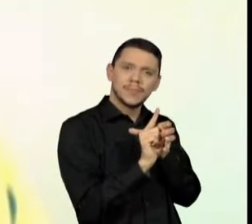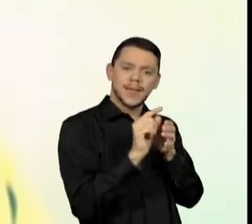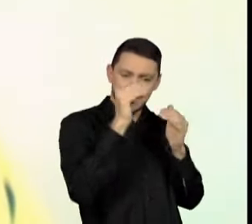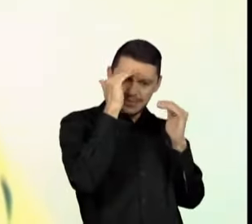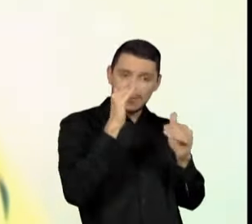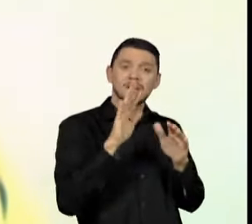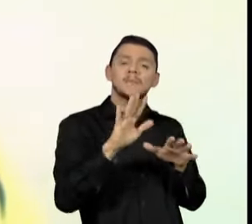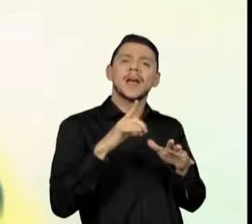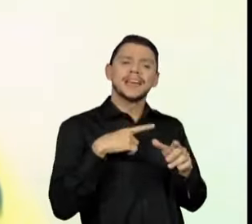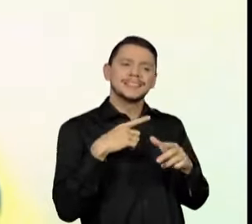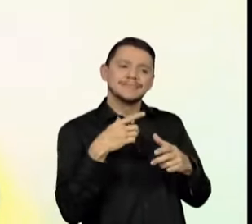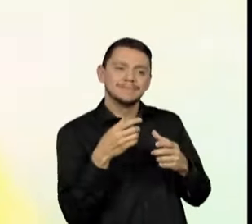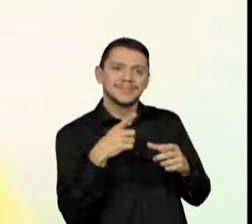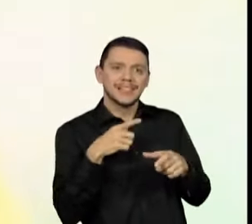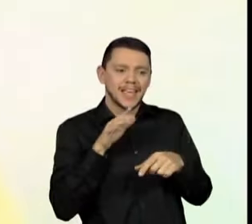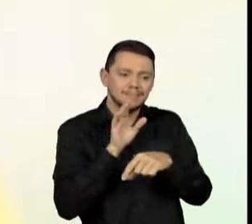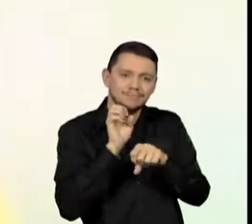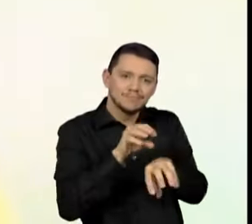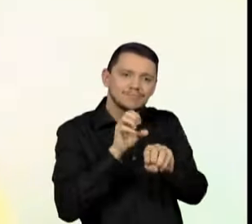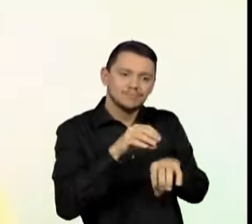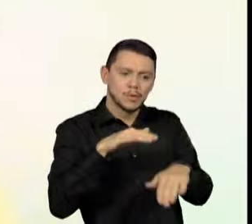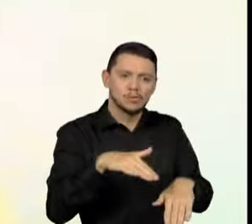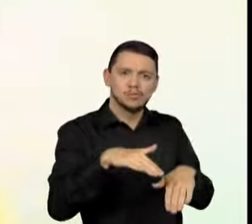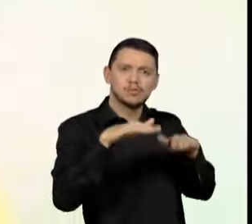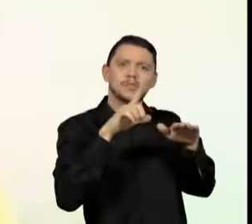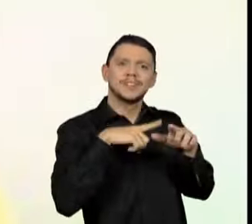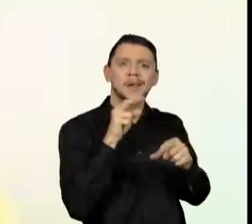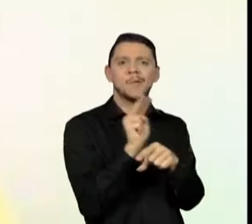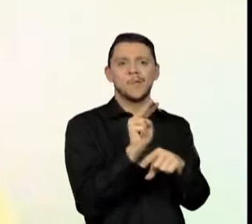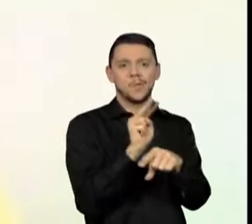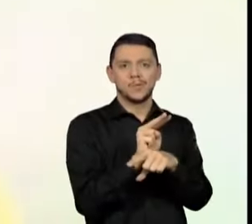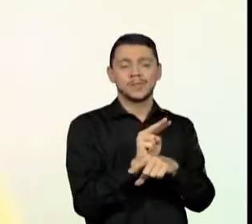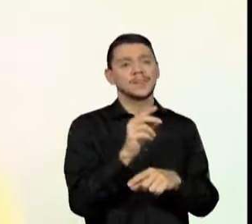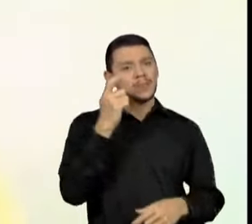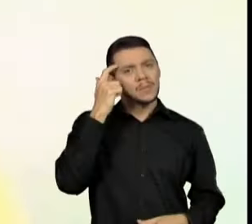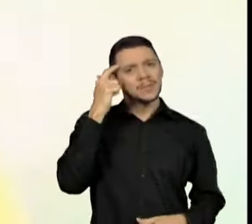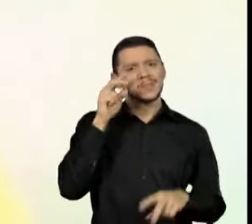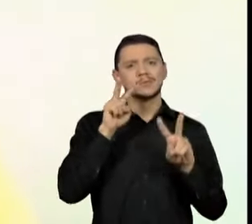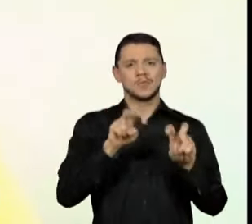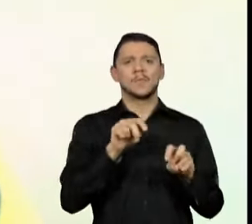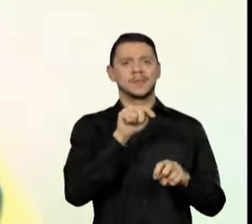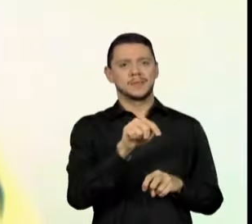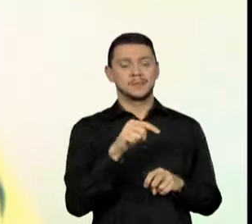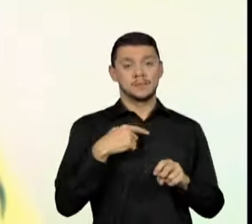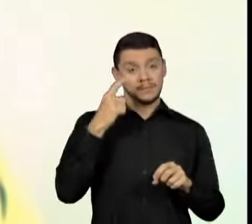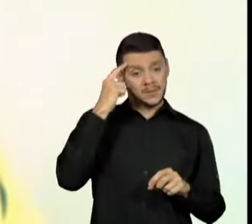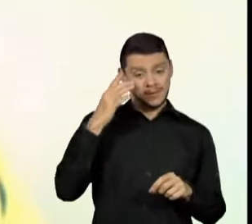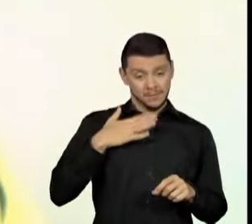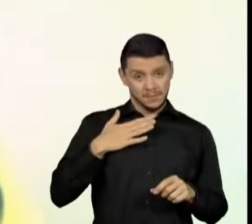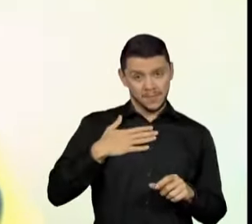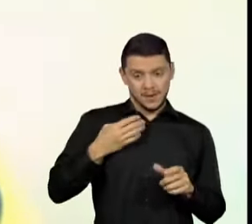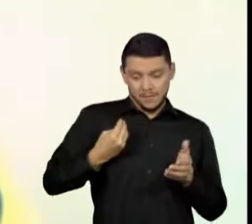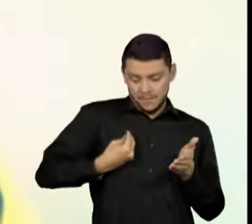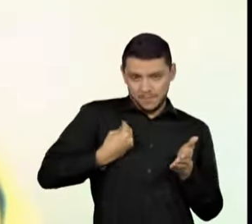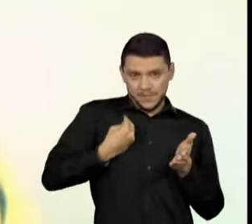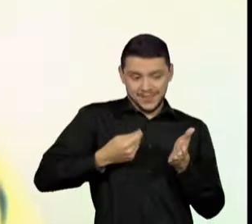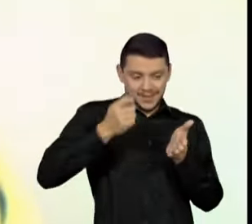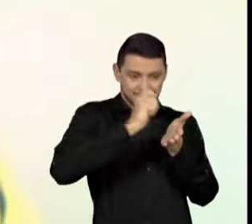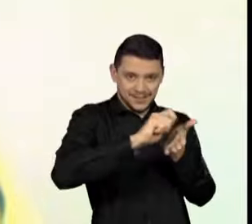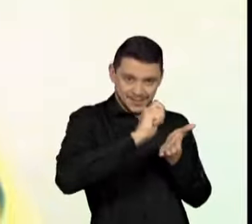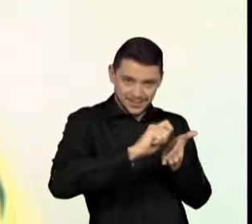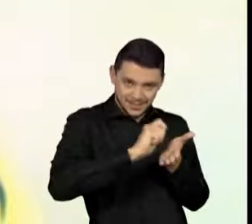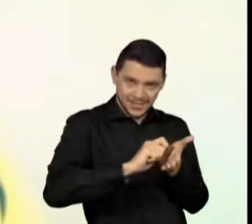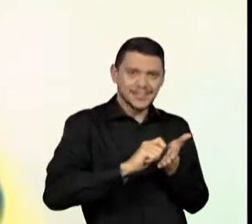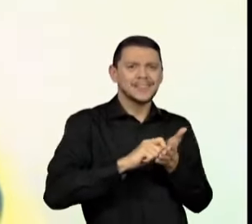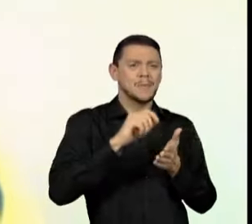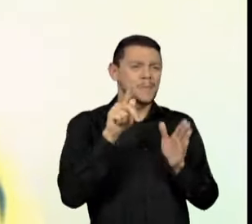cuida. Então, nesse sentido, a escrevivência, se você lê escrevivência a partir de mitos afro-brasileiros, você não pode pensar a